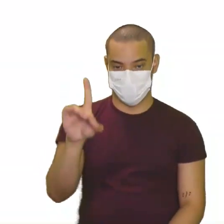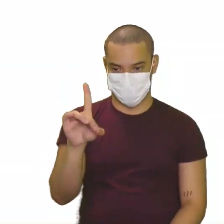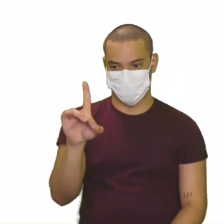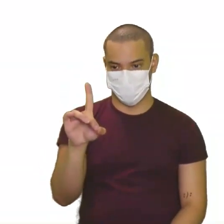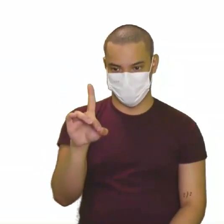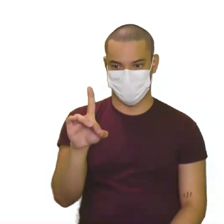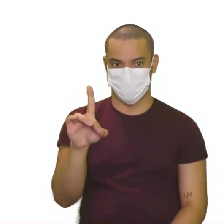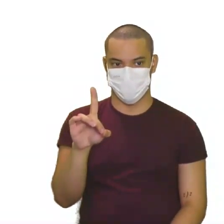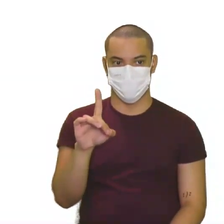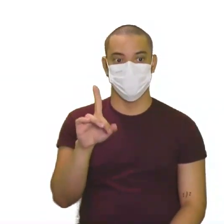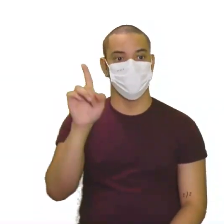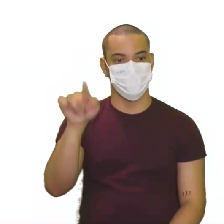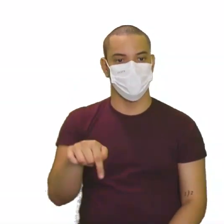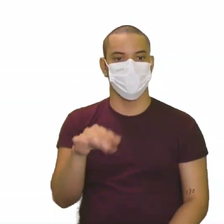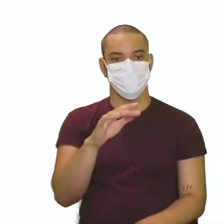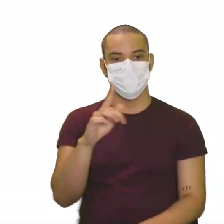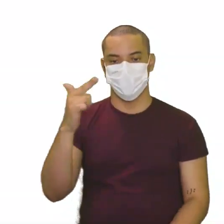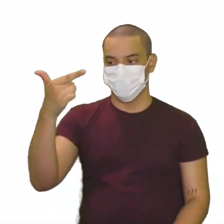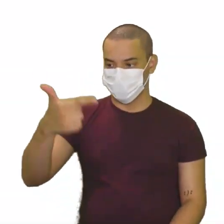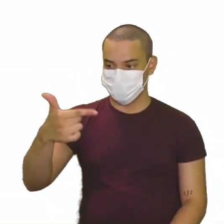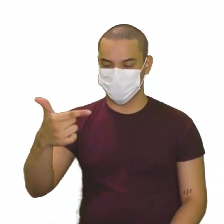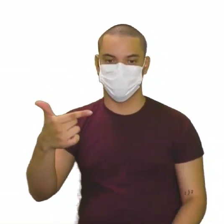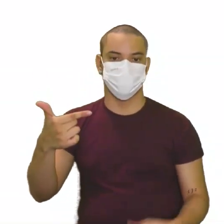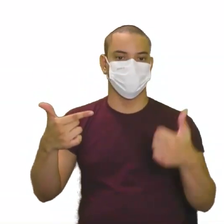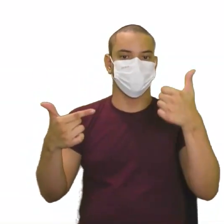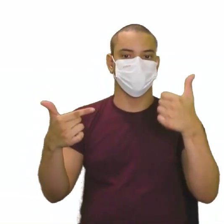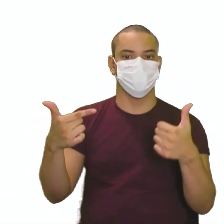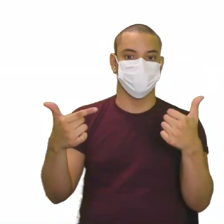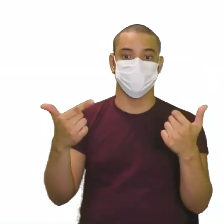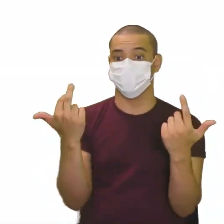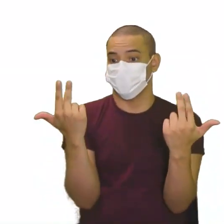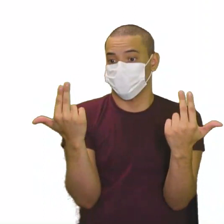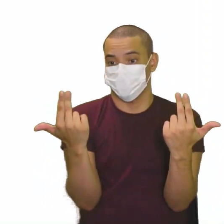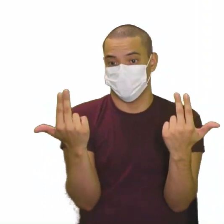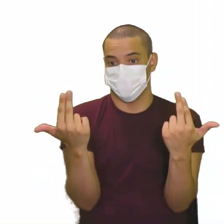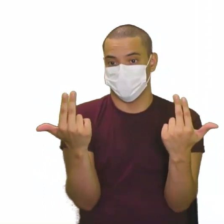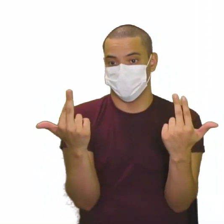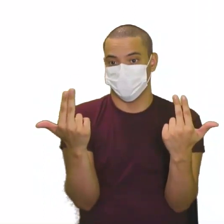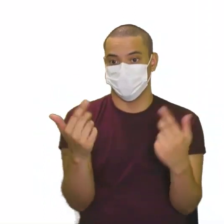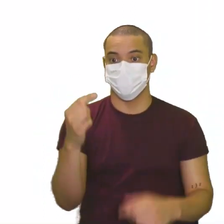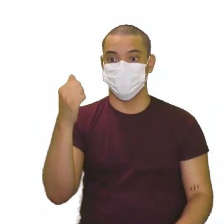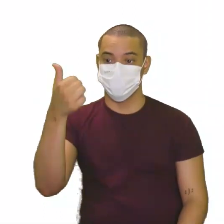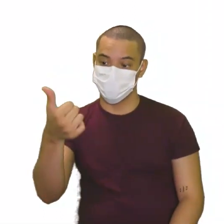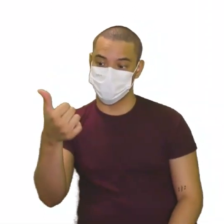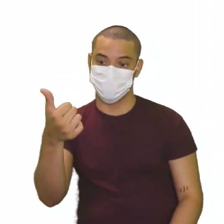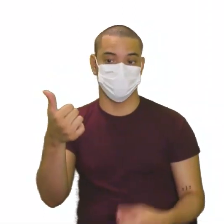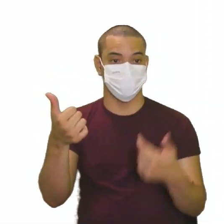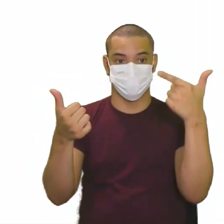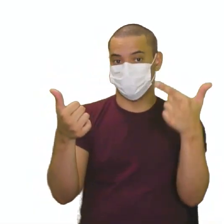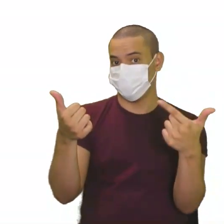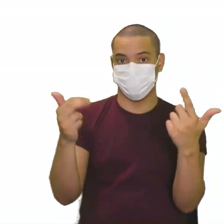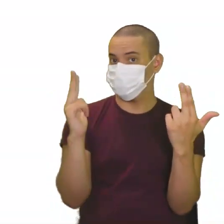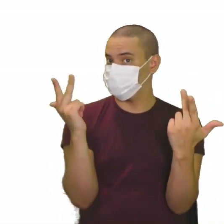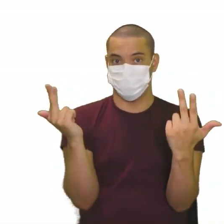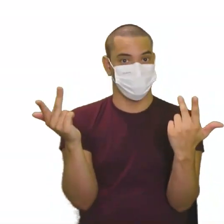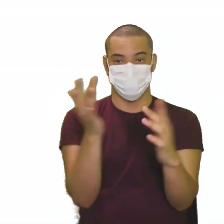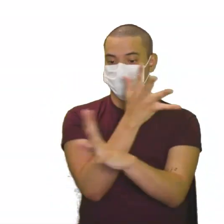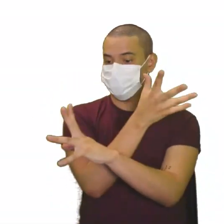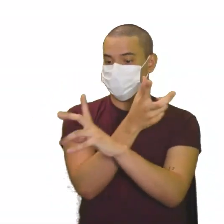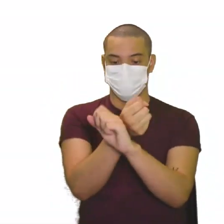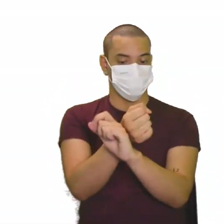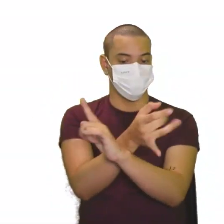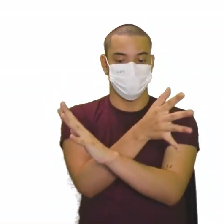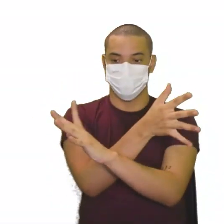letra de atração do IMA dois pelo irmão um é igual a atração do irmão um pelo e